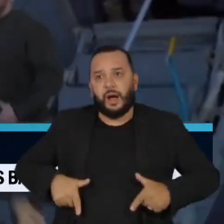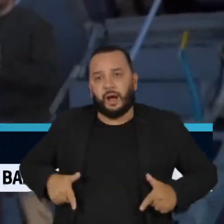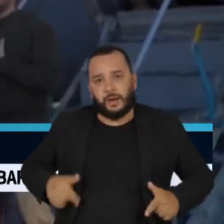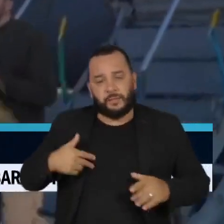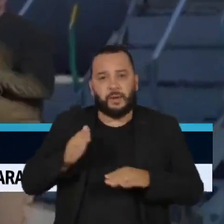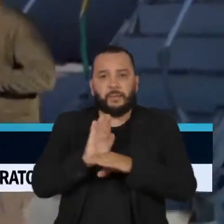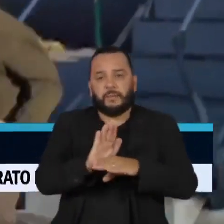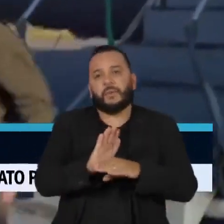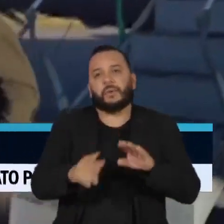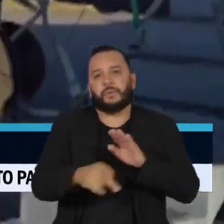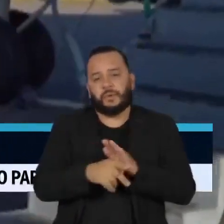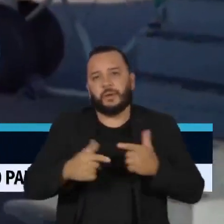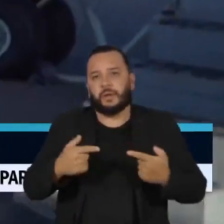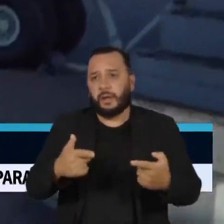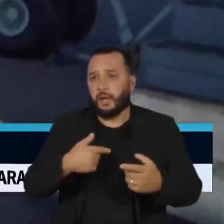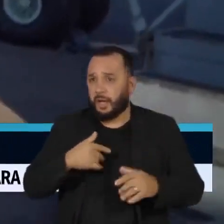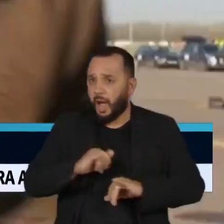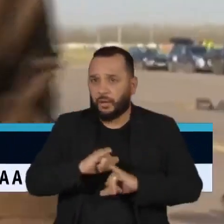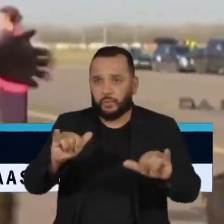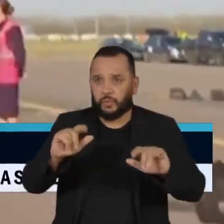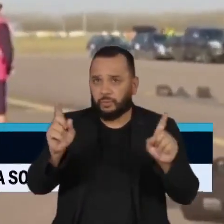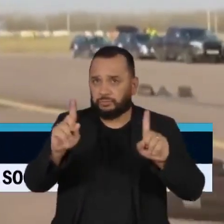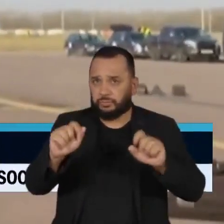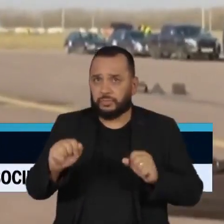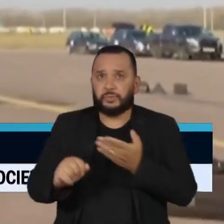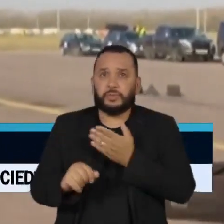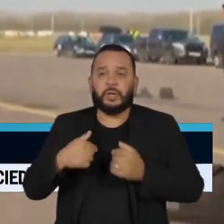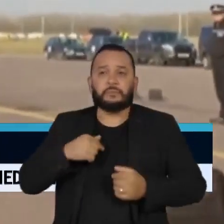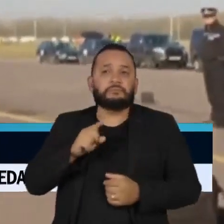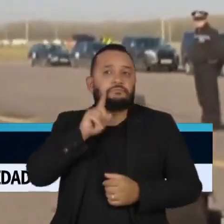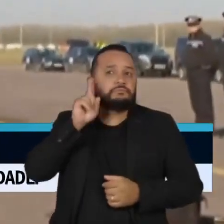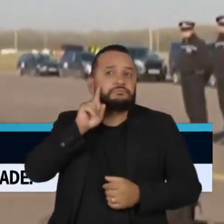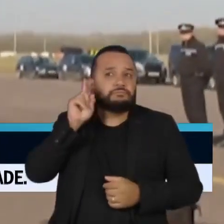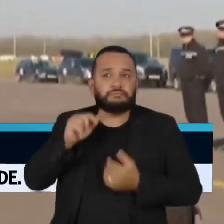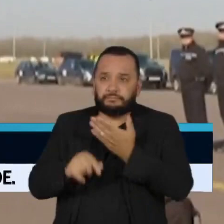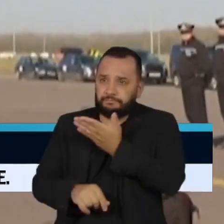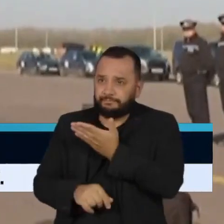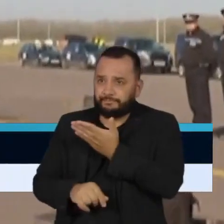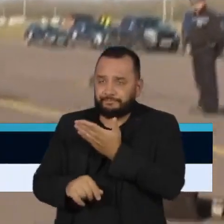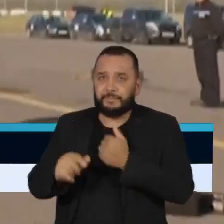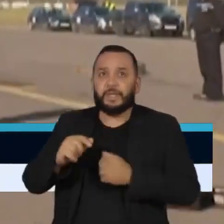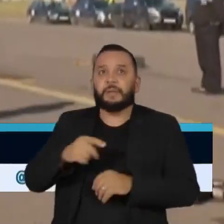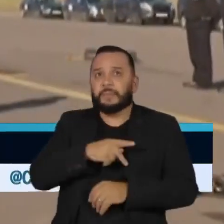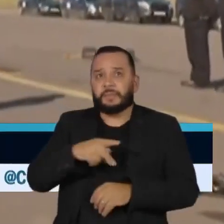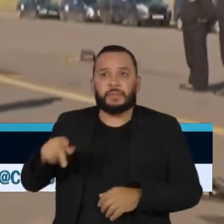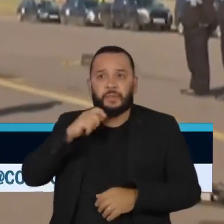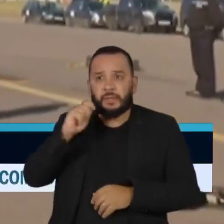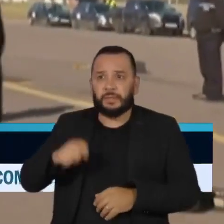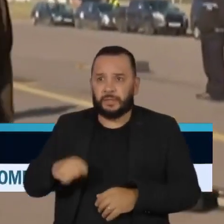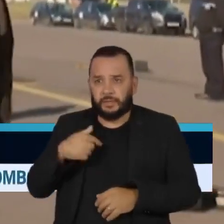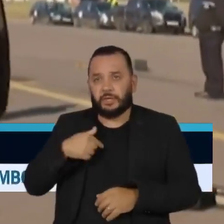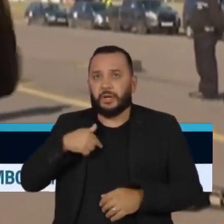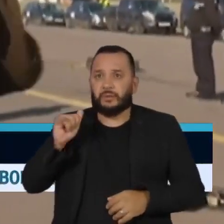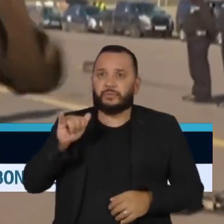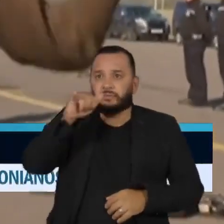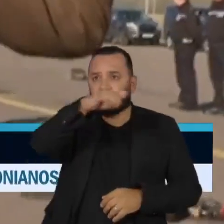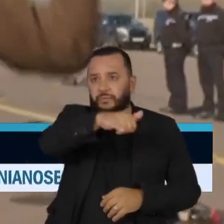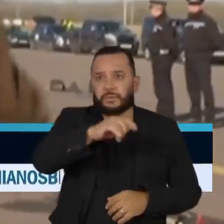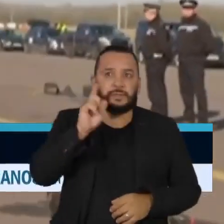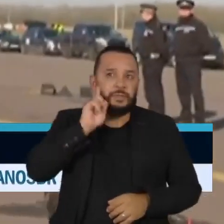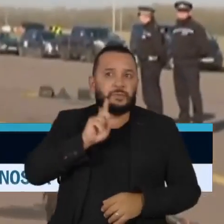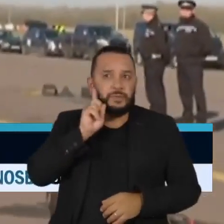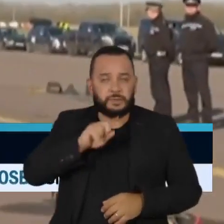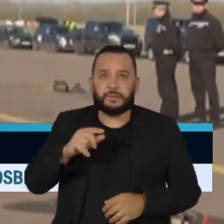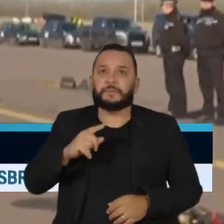uma visita não anunciada, a terceira de Volodymyr Zelensky para outro país desde o início da guerra. Ele viajou para os Estados Unidos